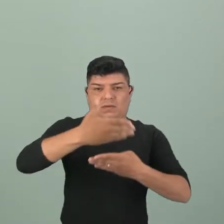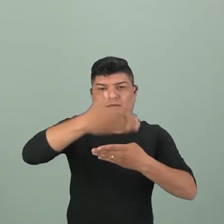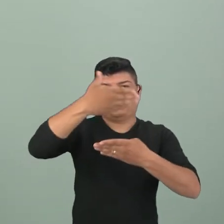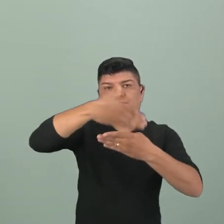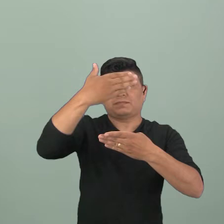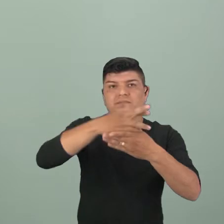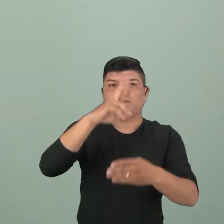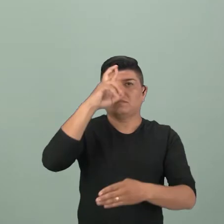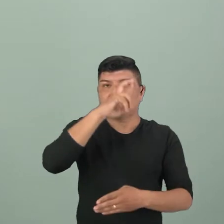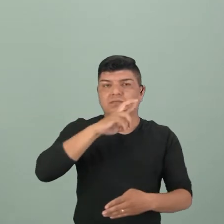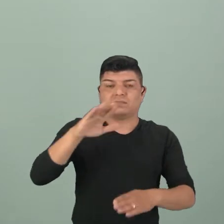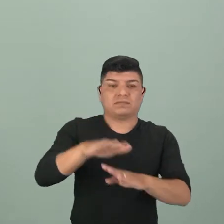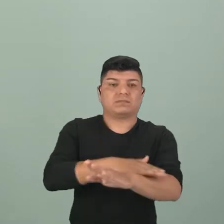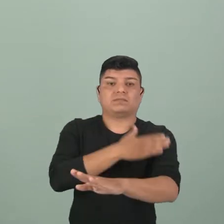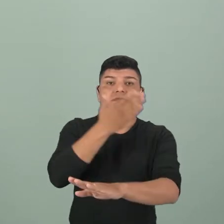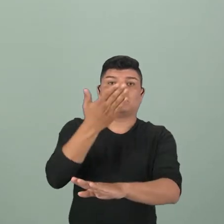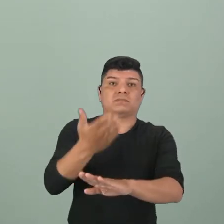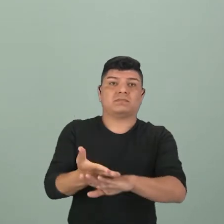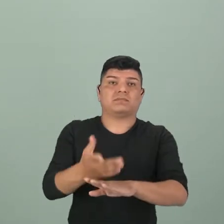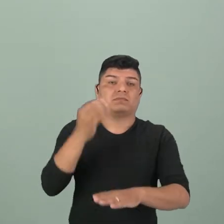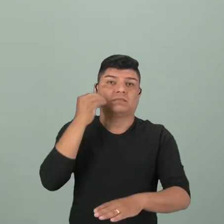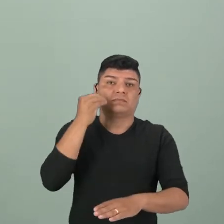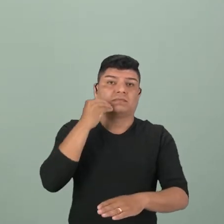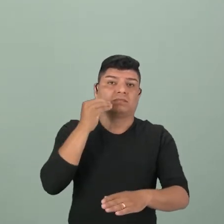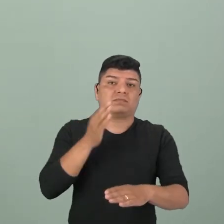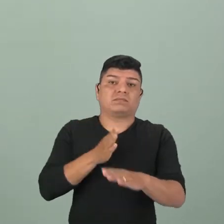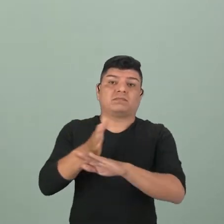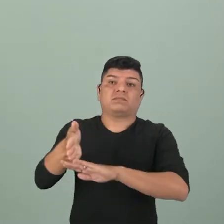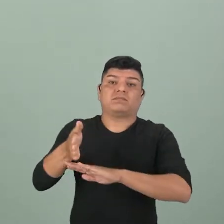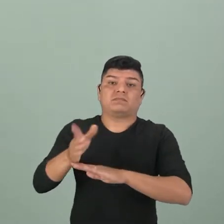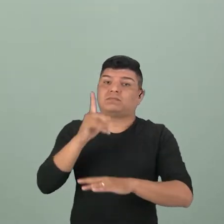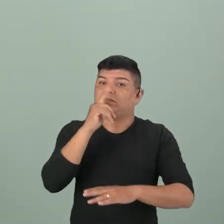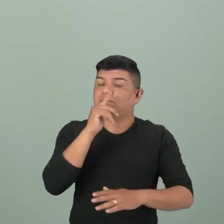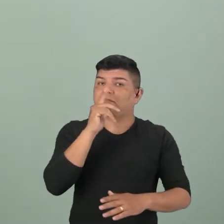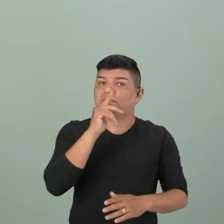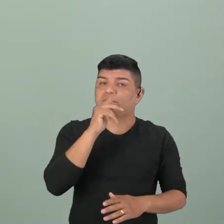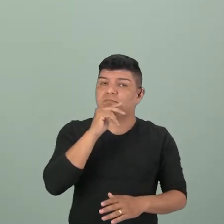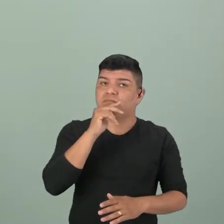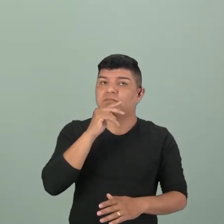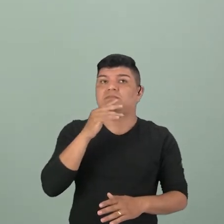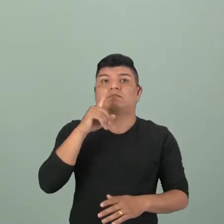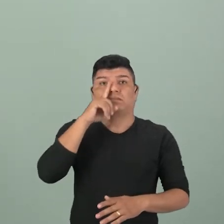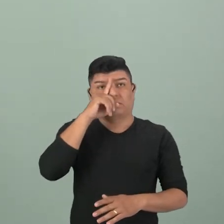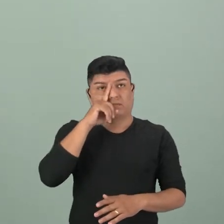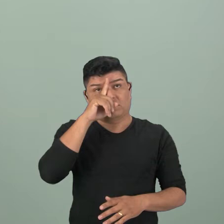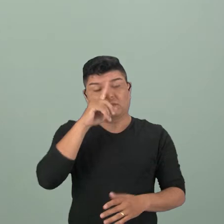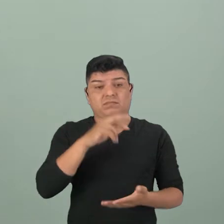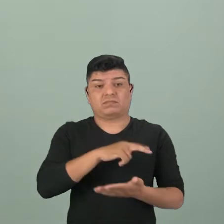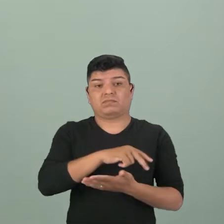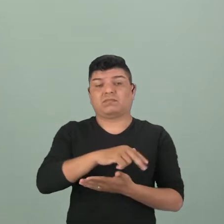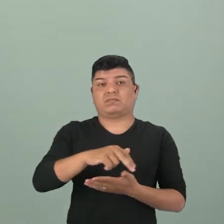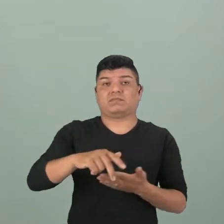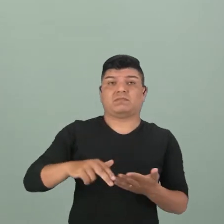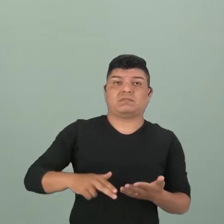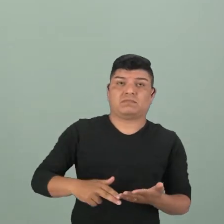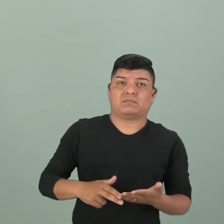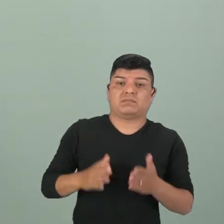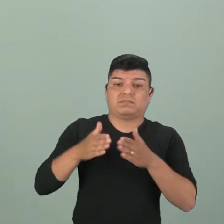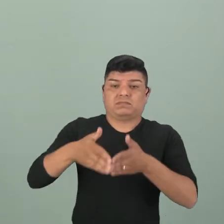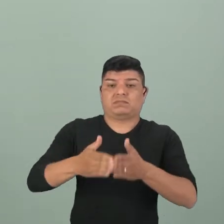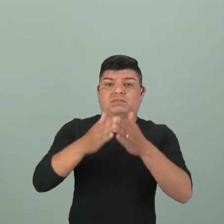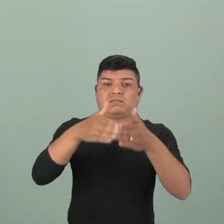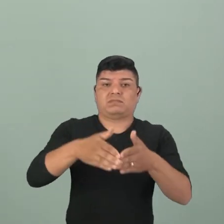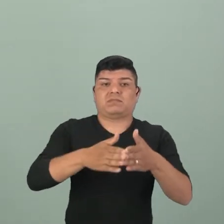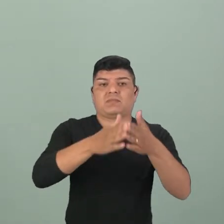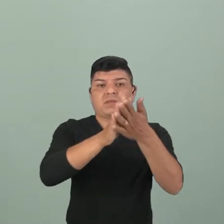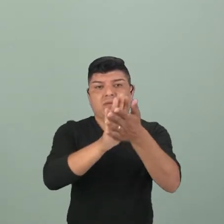é vigiado, né? Então eles tentam passar por outros cantos, atravessando os rios, se arriscando. Já houve vários naufrágios,